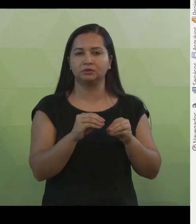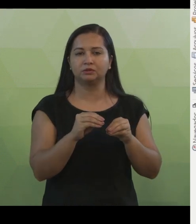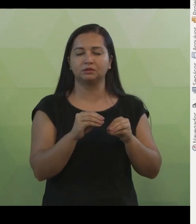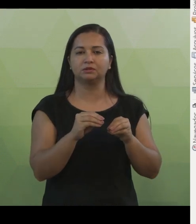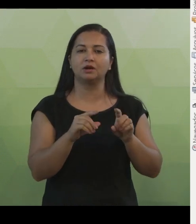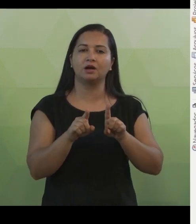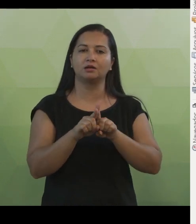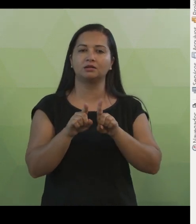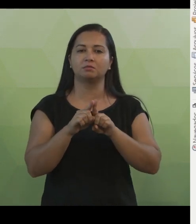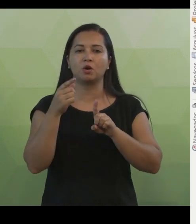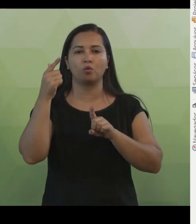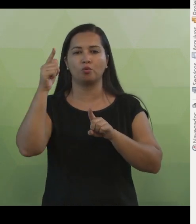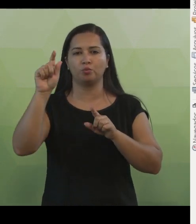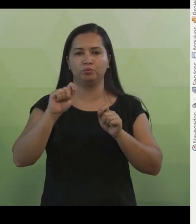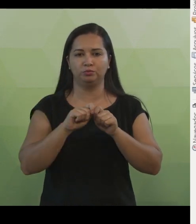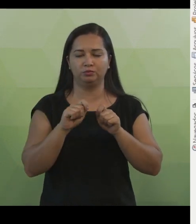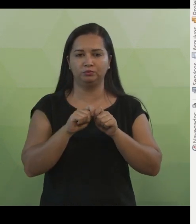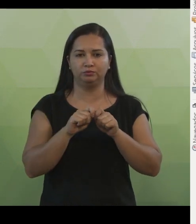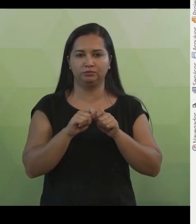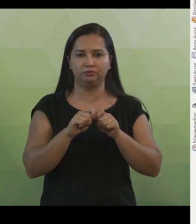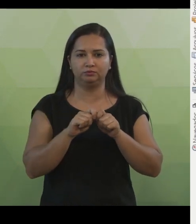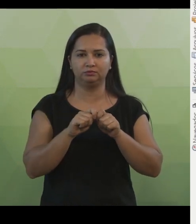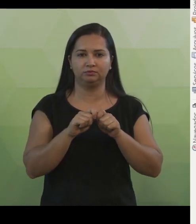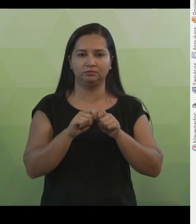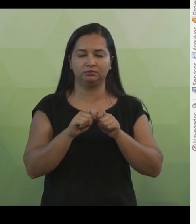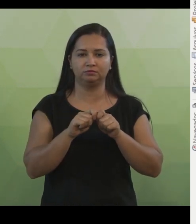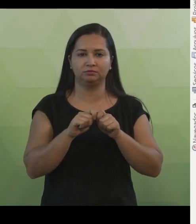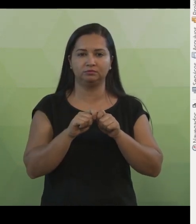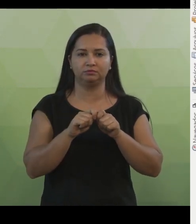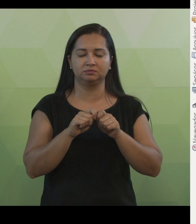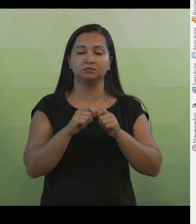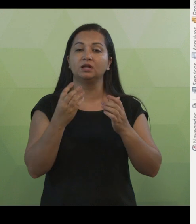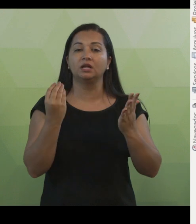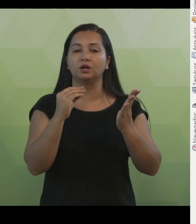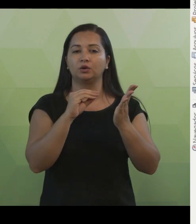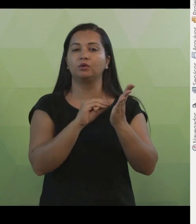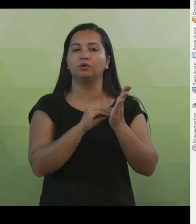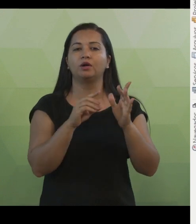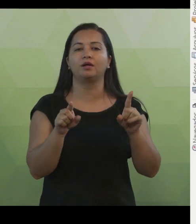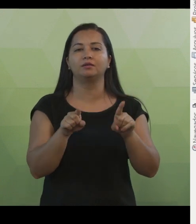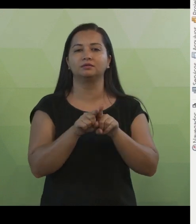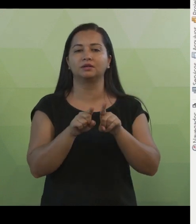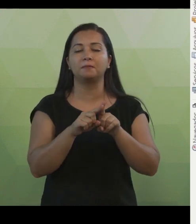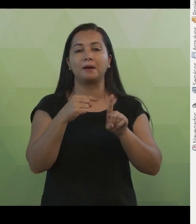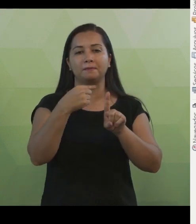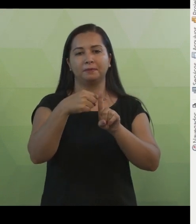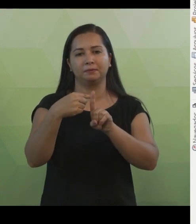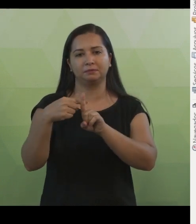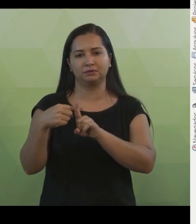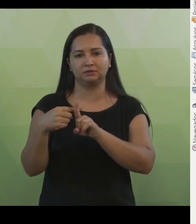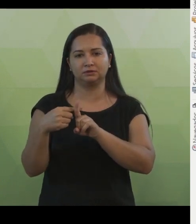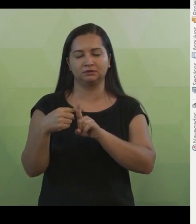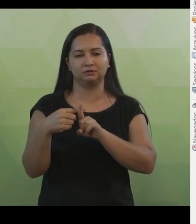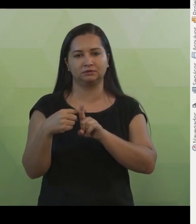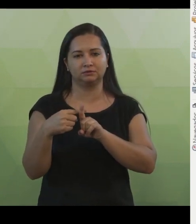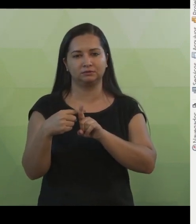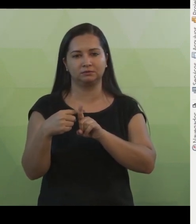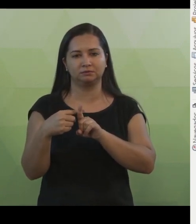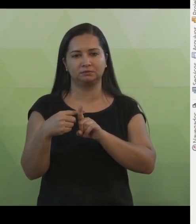Olha lá. 4 vezes 0, vezes 1, vezes 2, até vezes 9. Então, tem a tabuada de multiplicação do número 4.